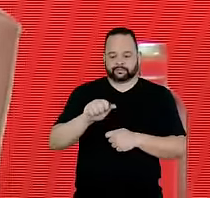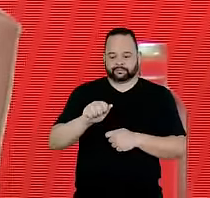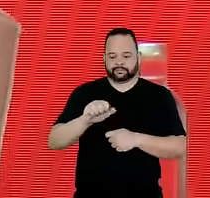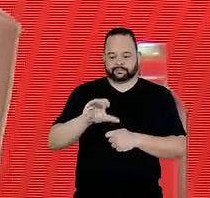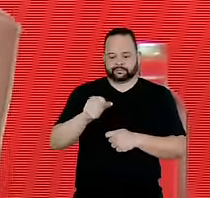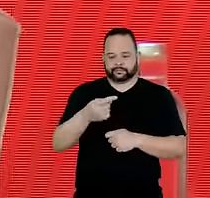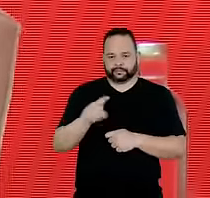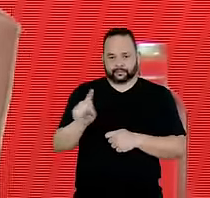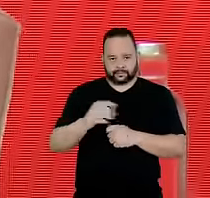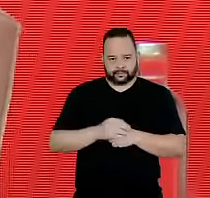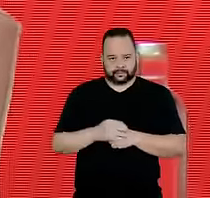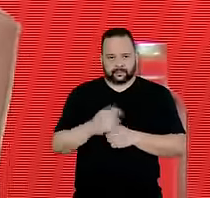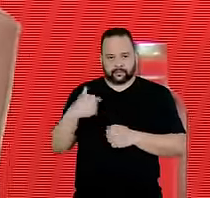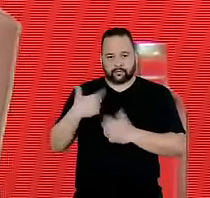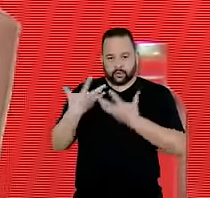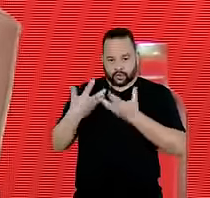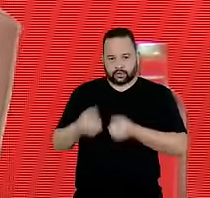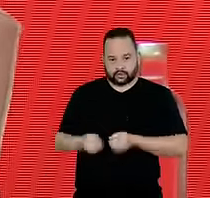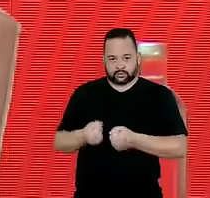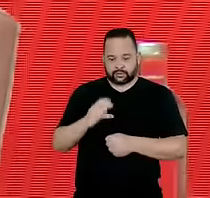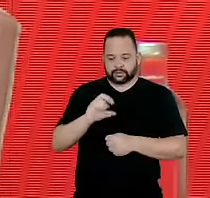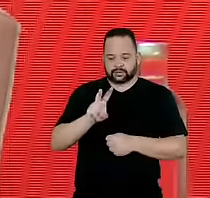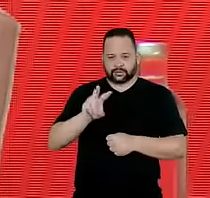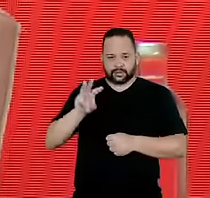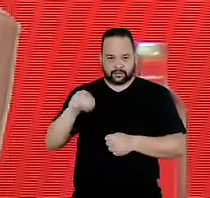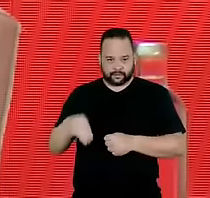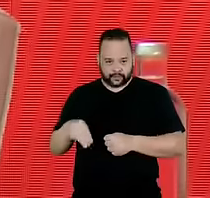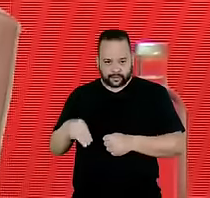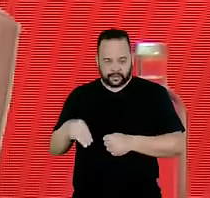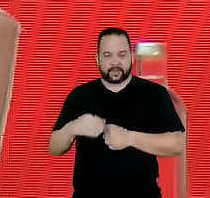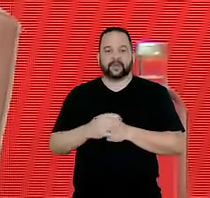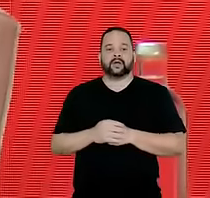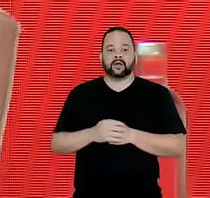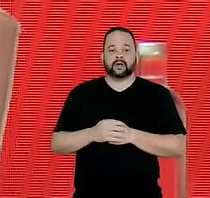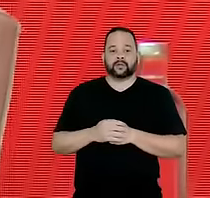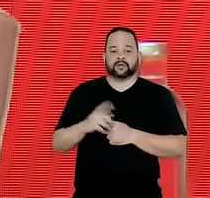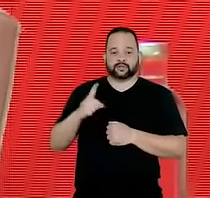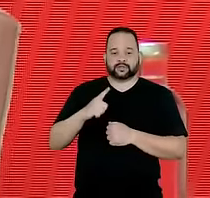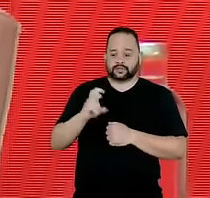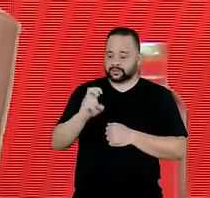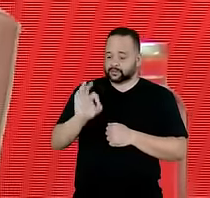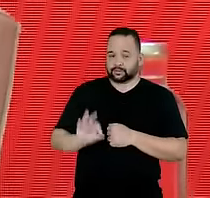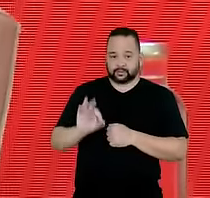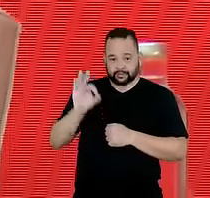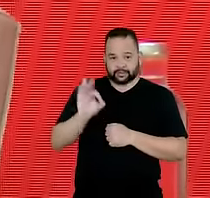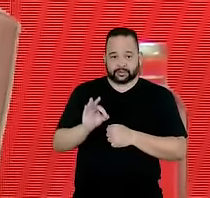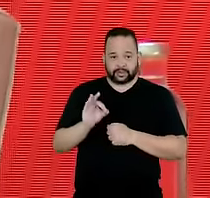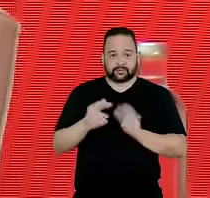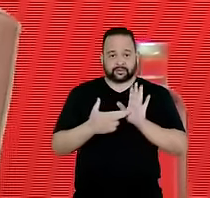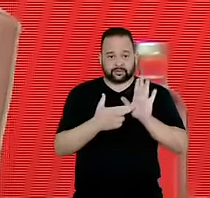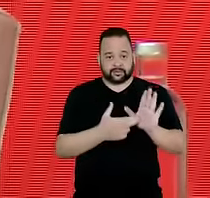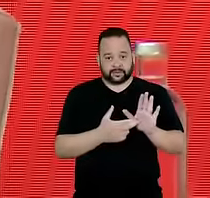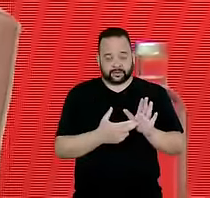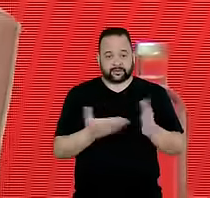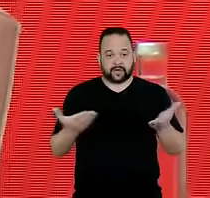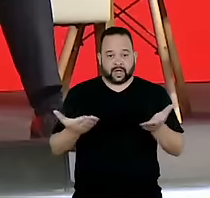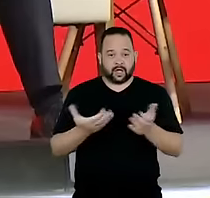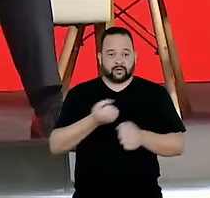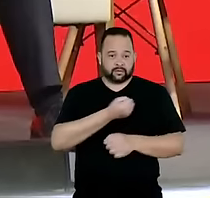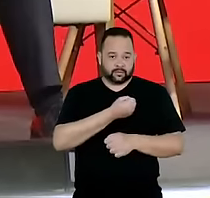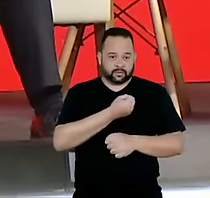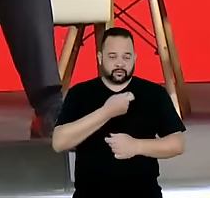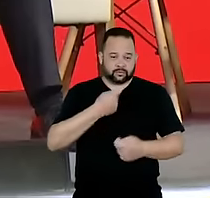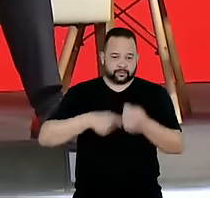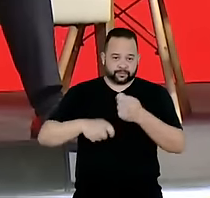agronegócio ele representava apenas 5% do Mercado de Capitais e pelos dados econômicos eh diz-se que ele